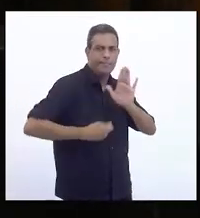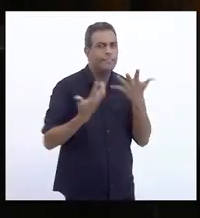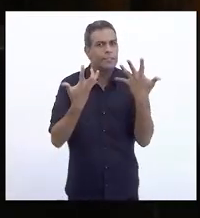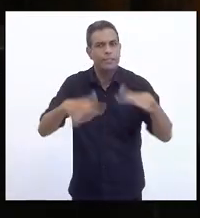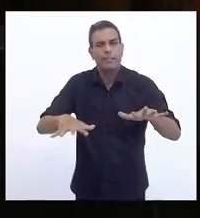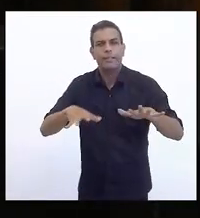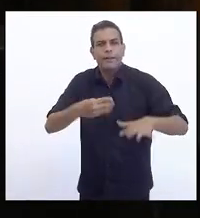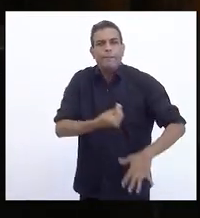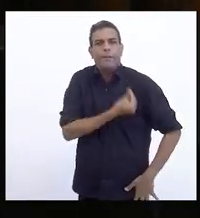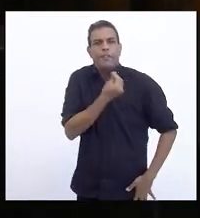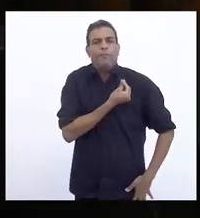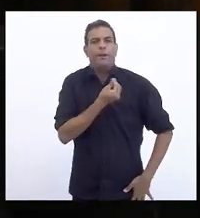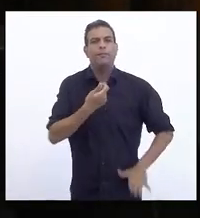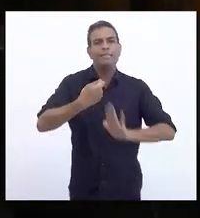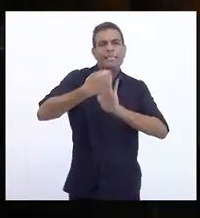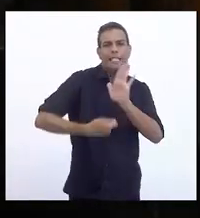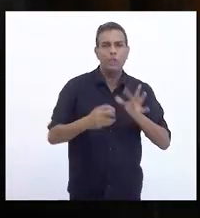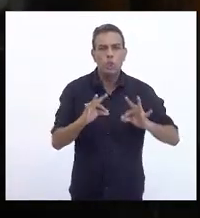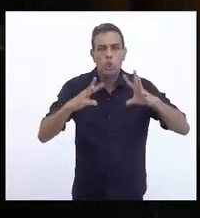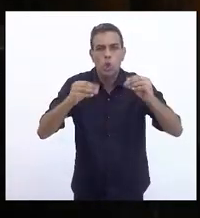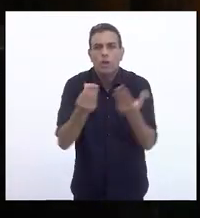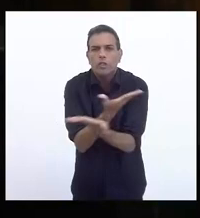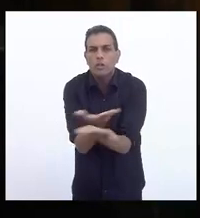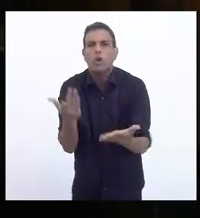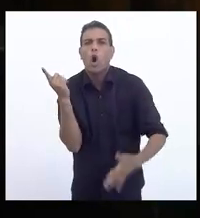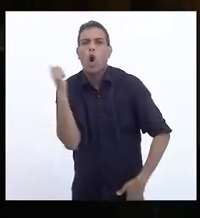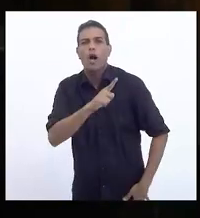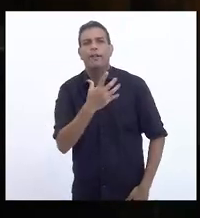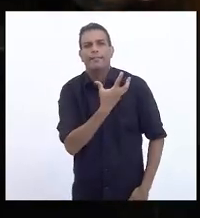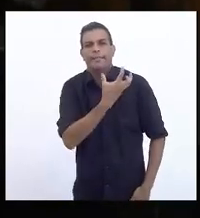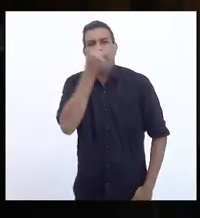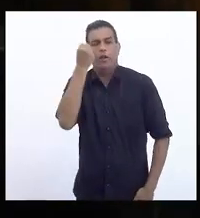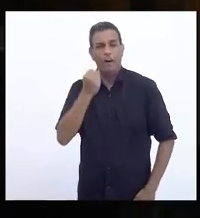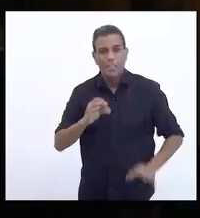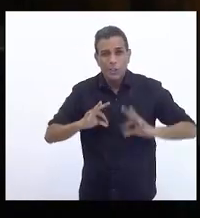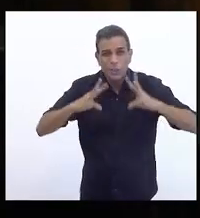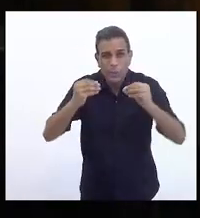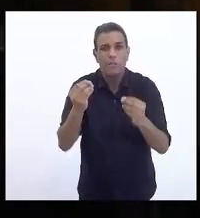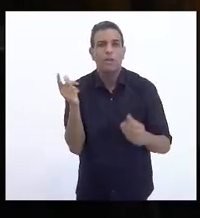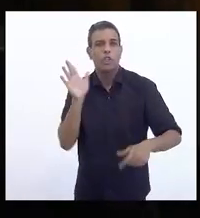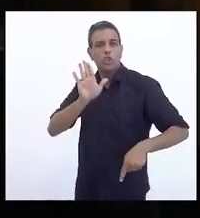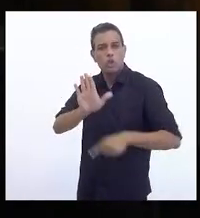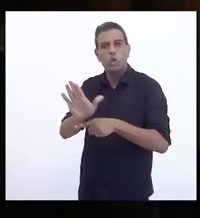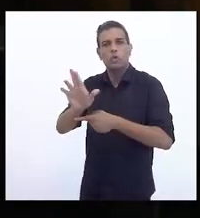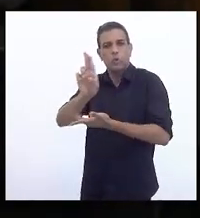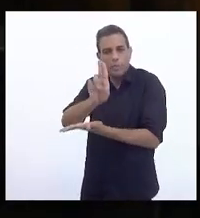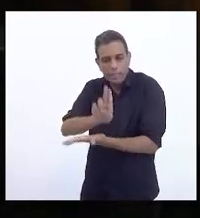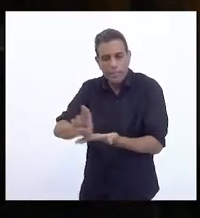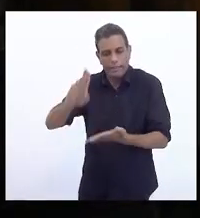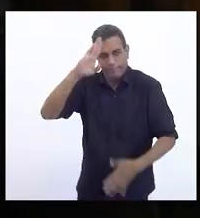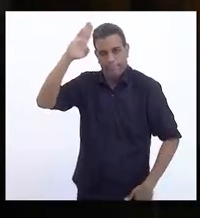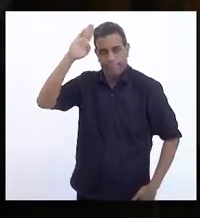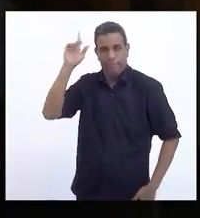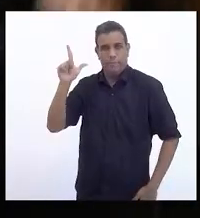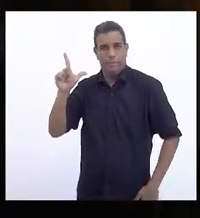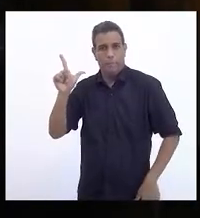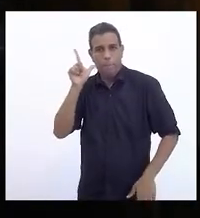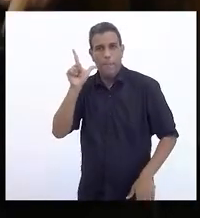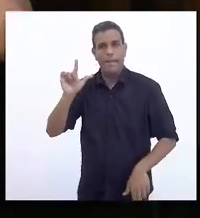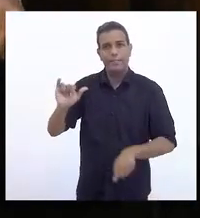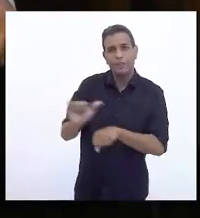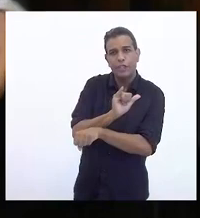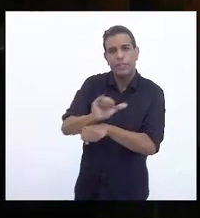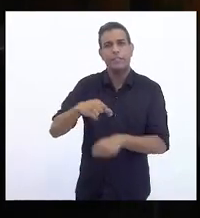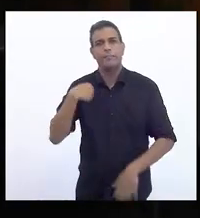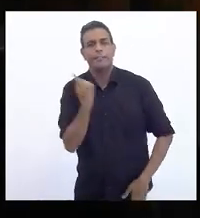de participar desse texto, que eu vou dizer para vocês, para salvar a carreira de vocês e para salvar o ensino superior da Zona Oeste, é uma estratégia, mas isso é uma